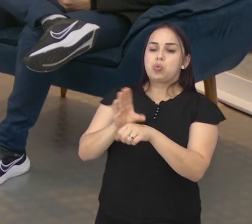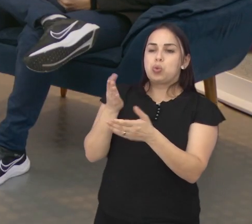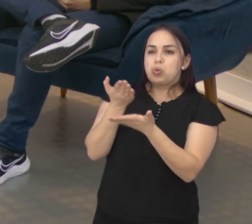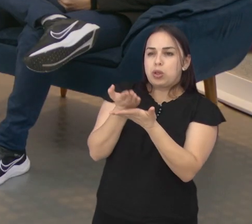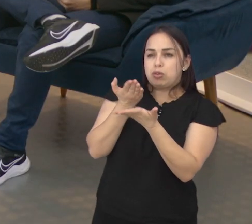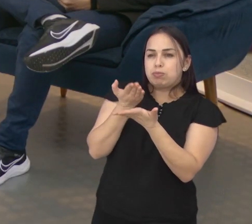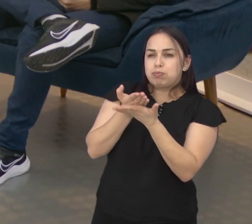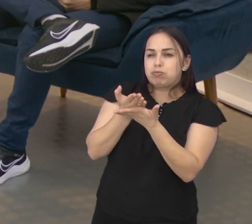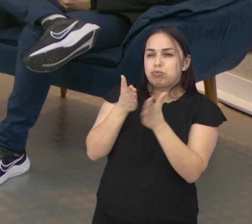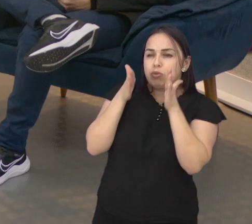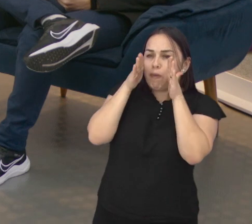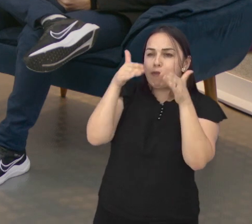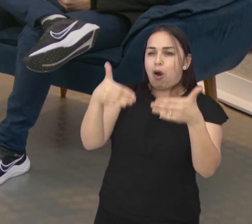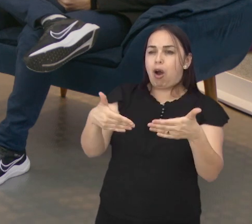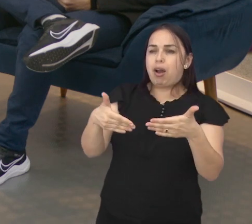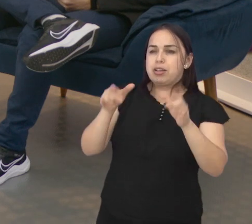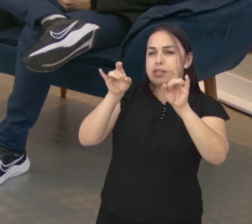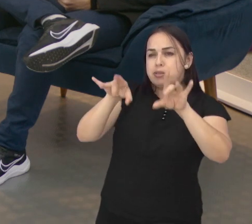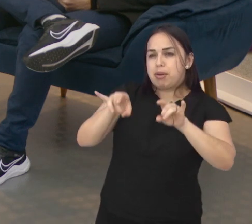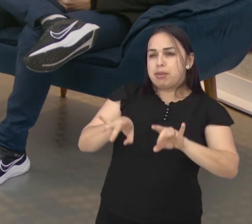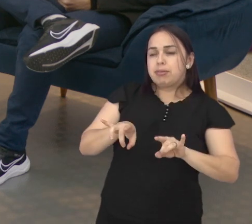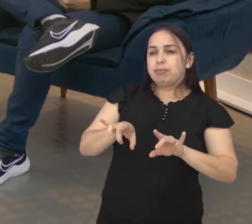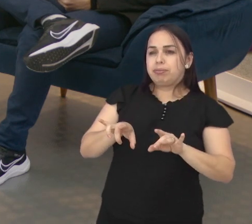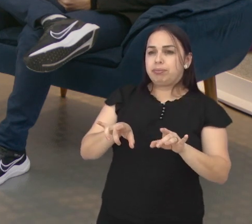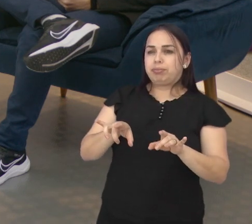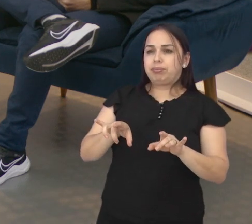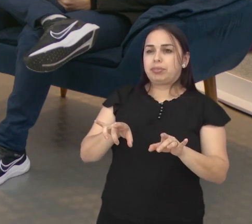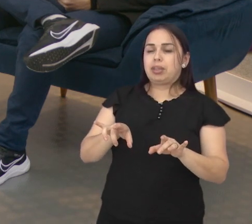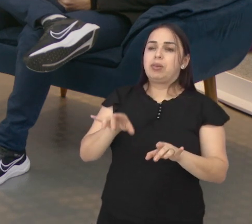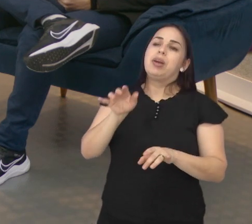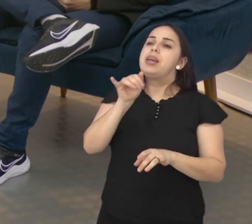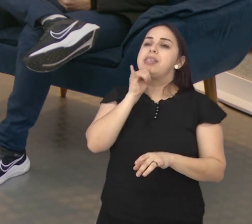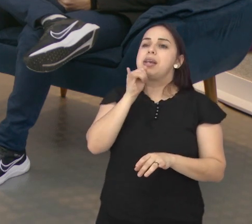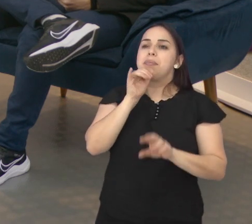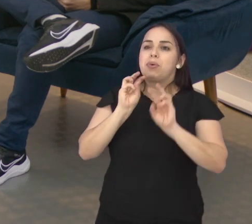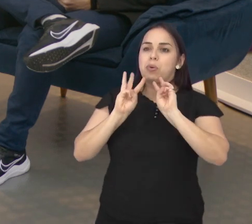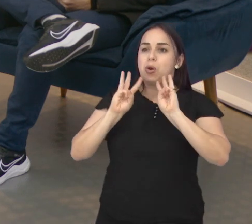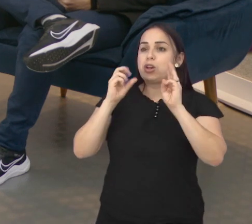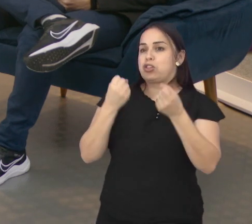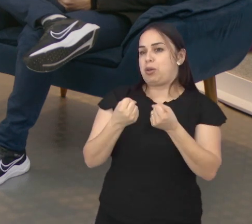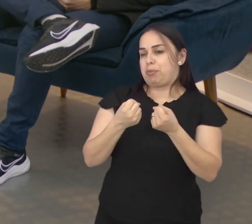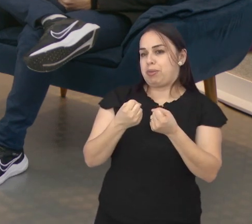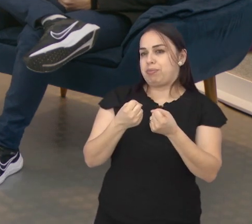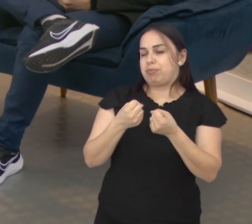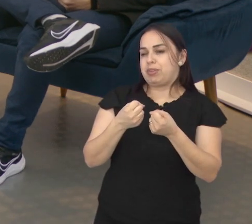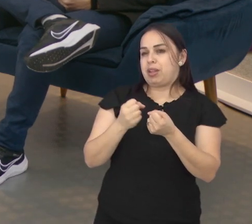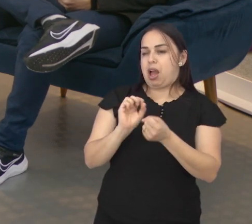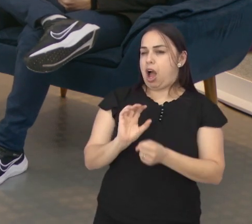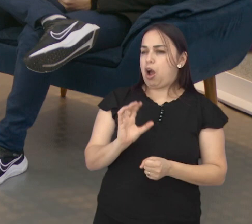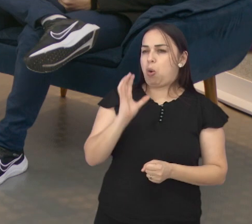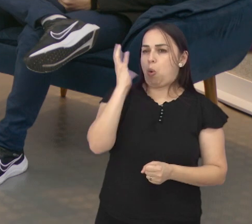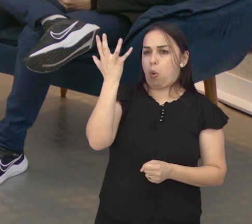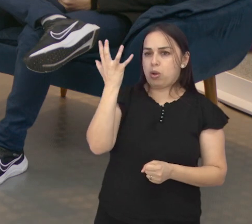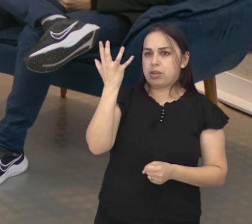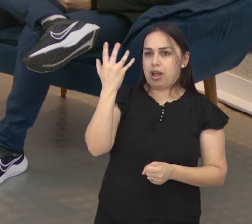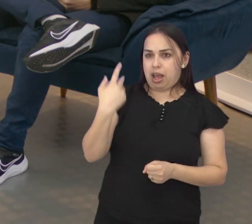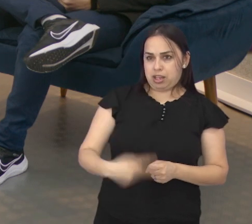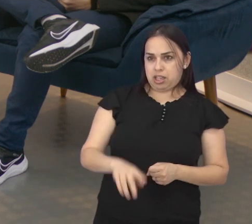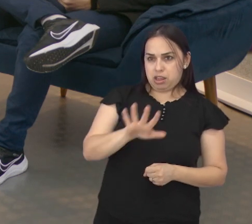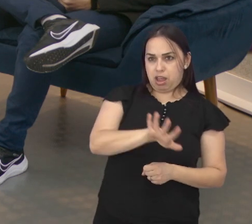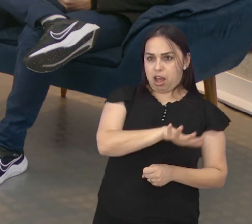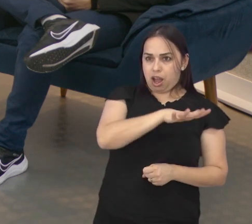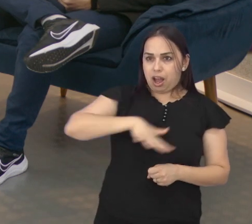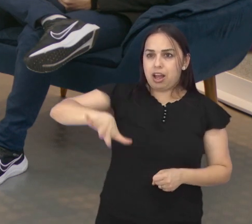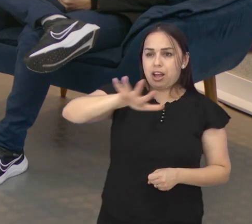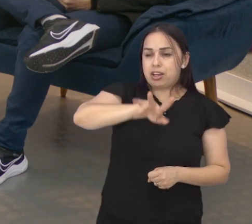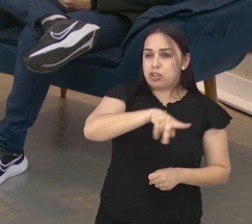de especialização, ou, né, às vezes são workshops e tudo mais, eles acontecem